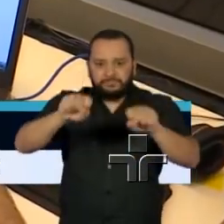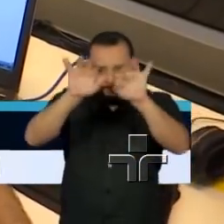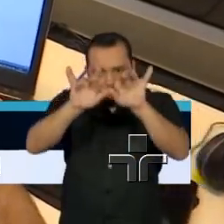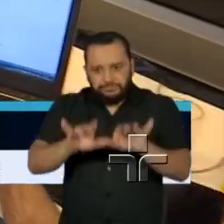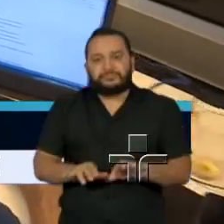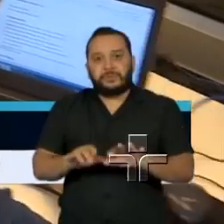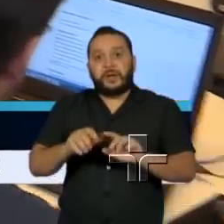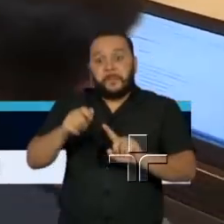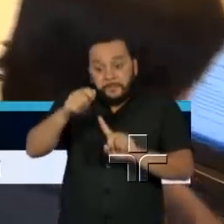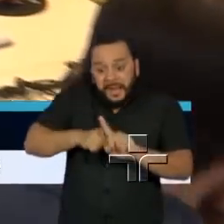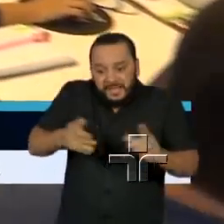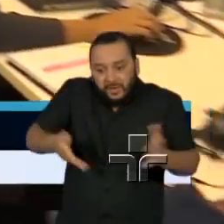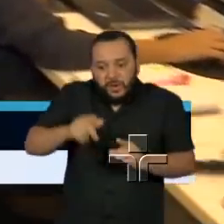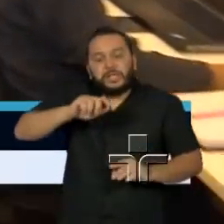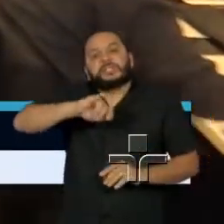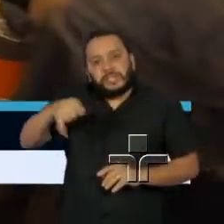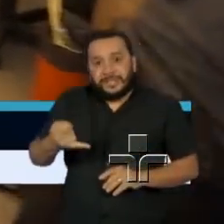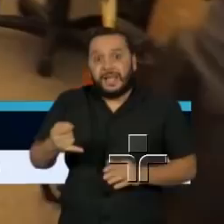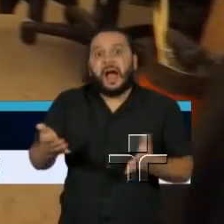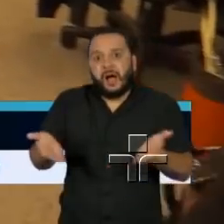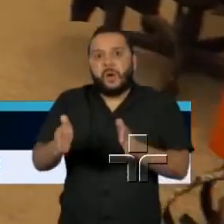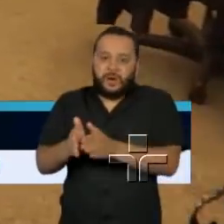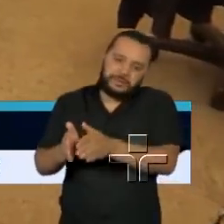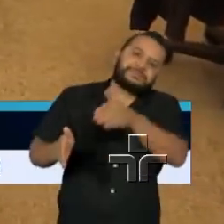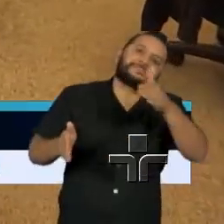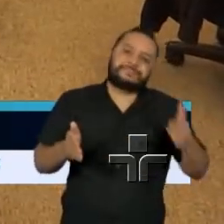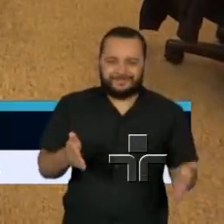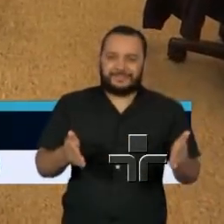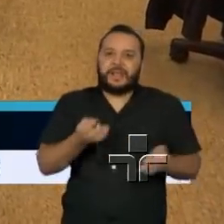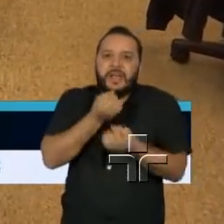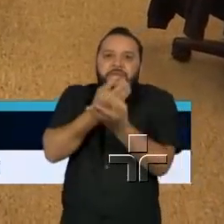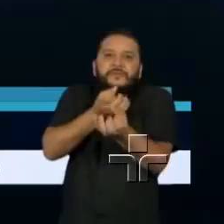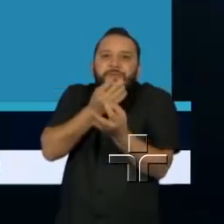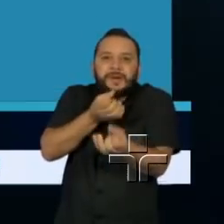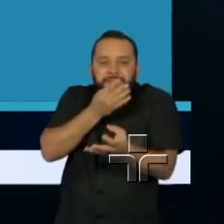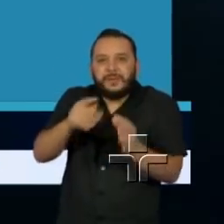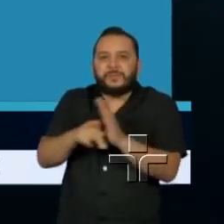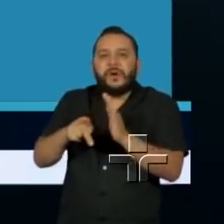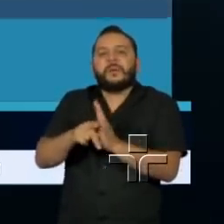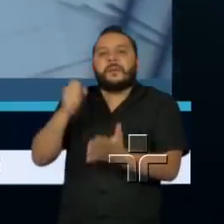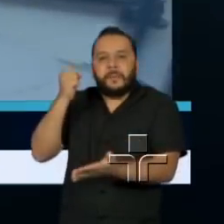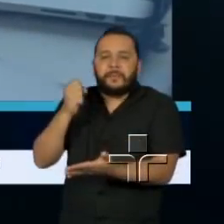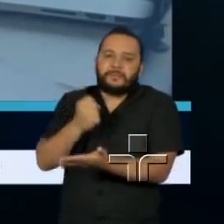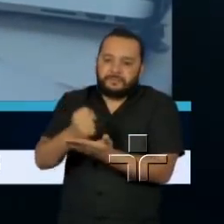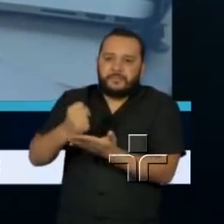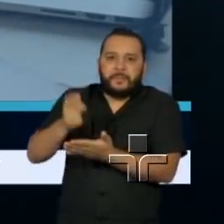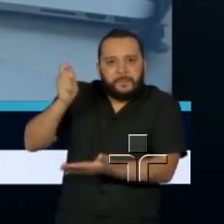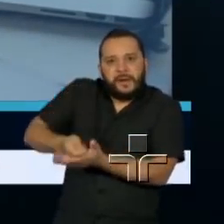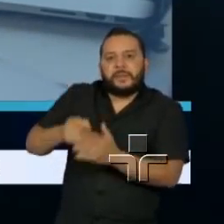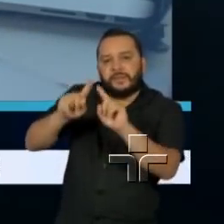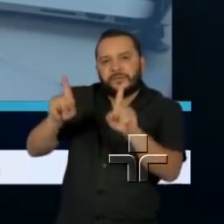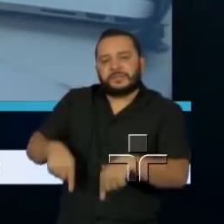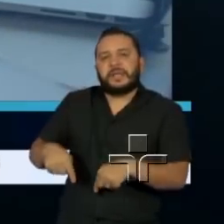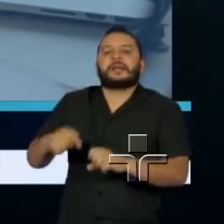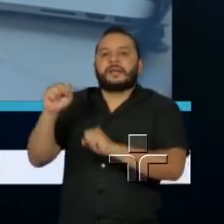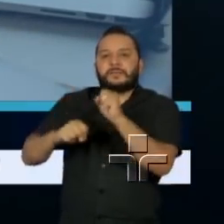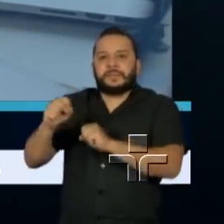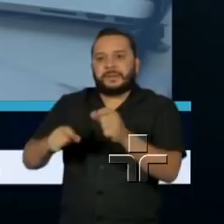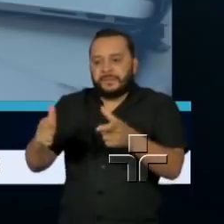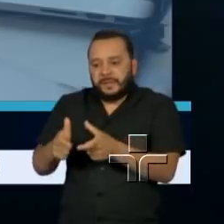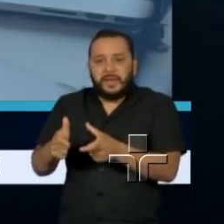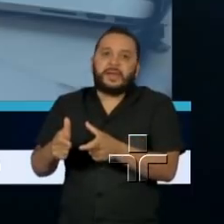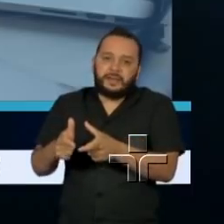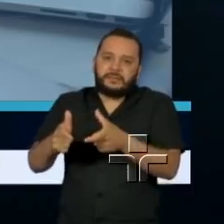Foi adiada sem previsão de novo prazo a entrega das informações referentes à folha de pagamento dos funcionários das micro e pequenas